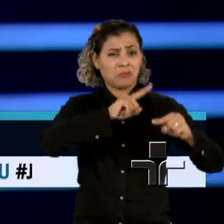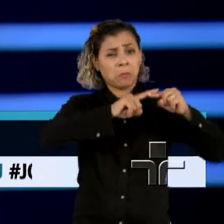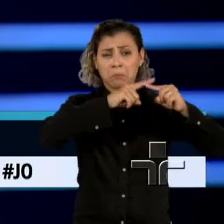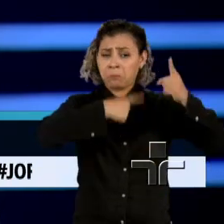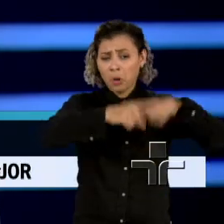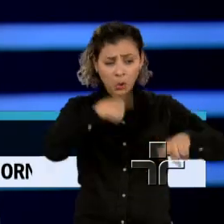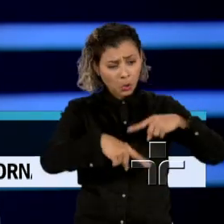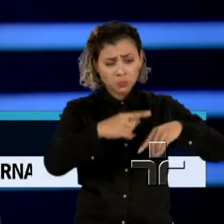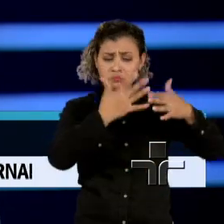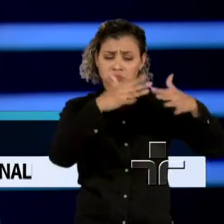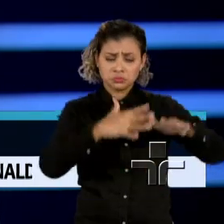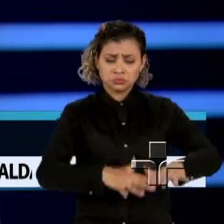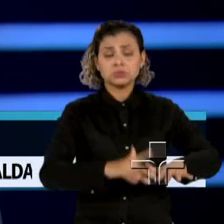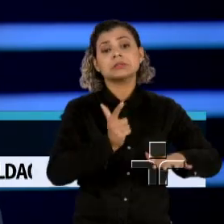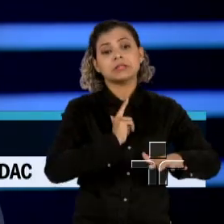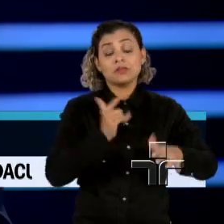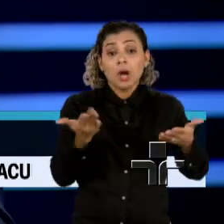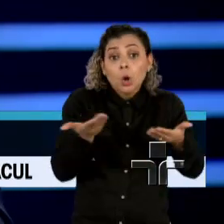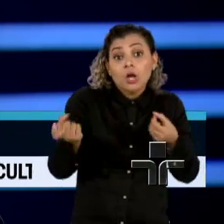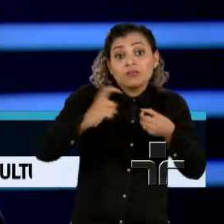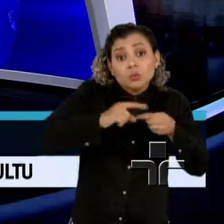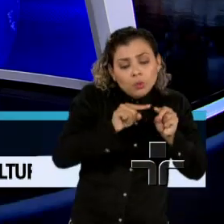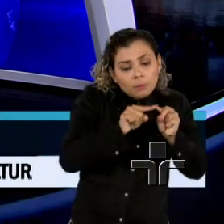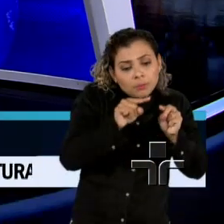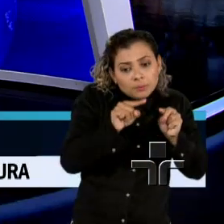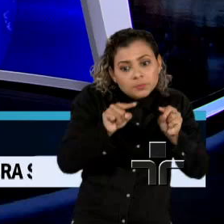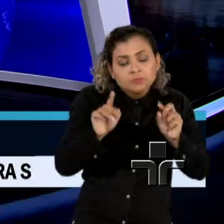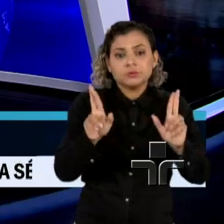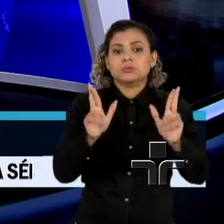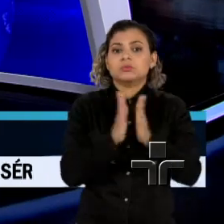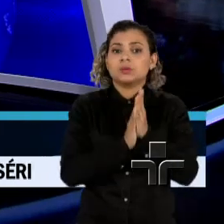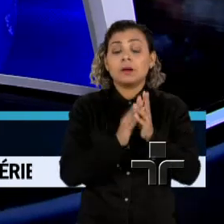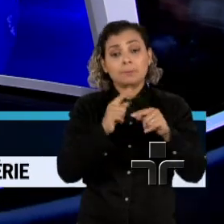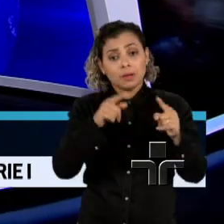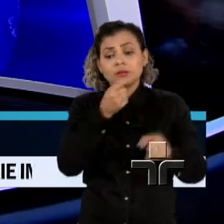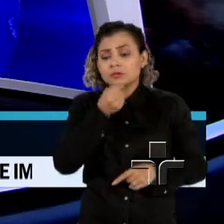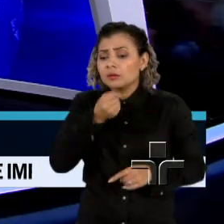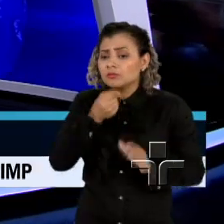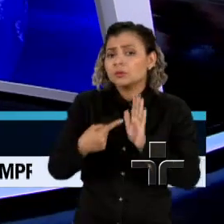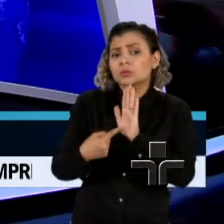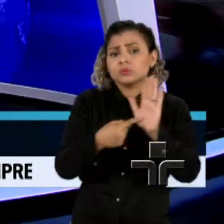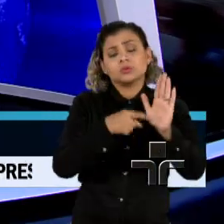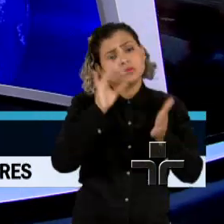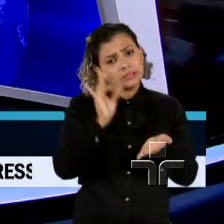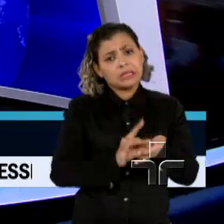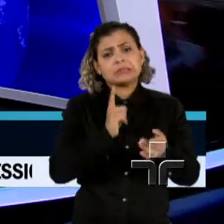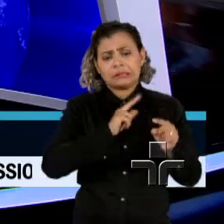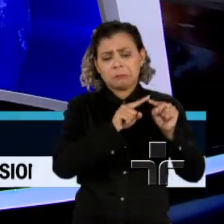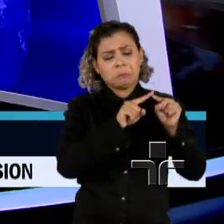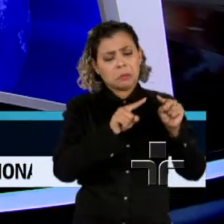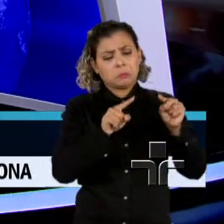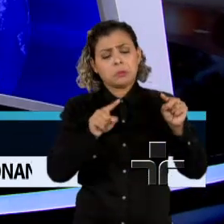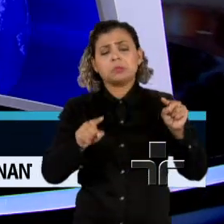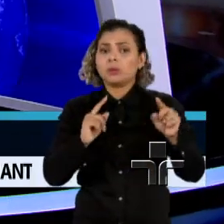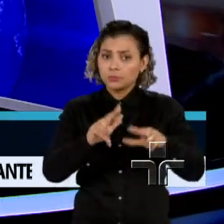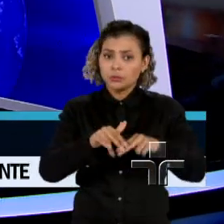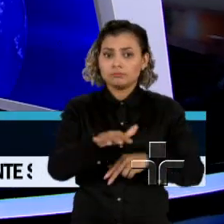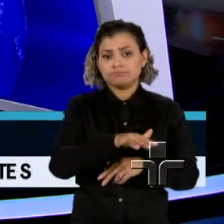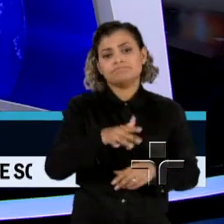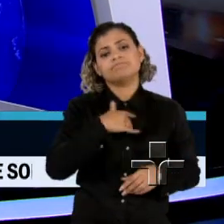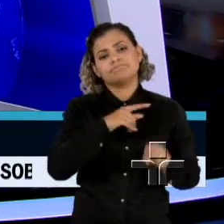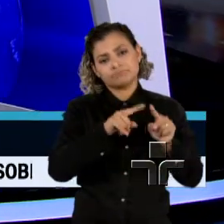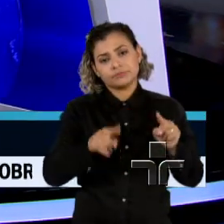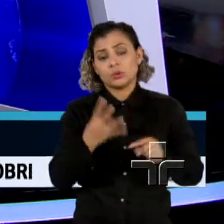começa a recuperar agora. Mas ainda assim, como eu disse na entrevista, há taxas relativamente baixas com relação àquilo que a gente caiu